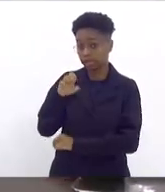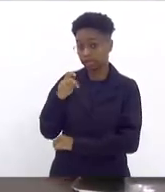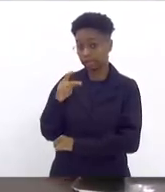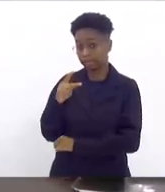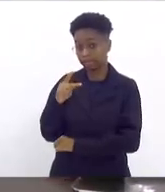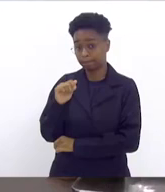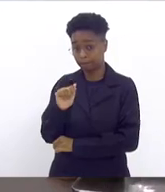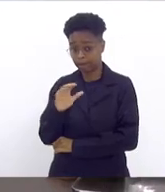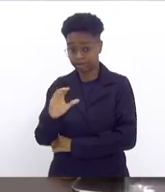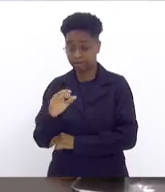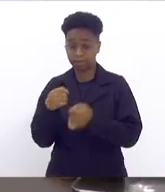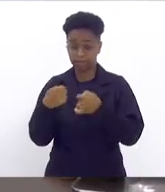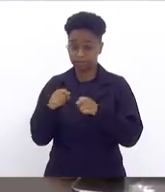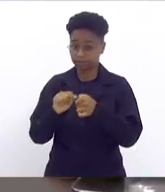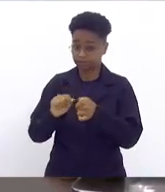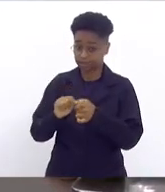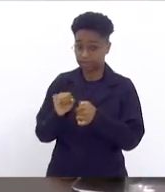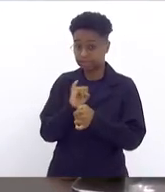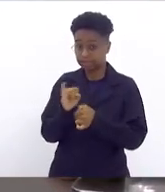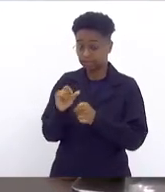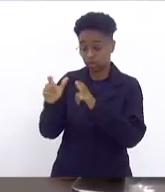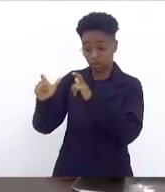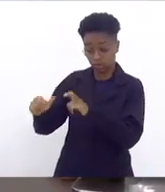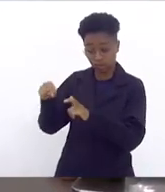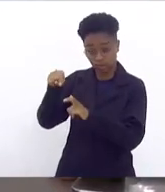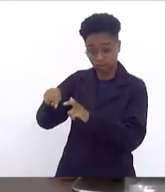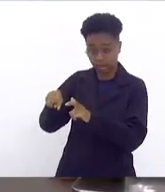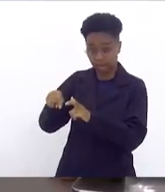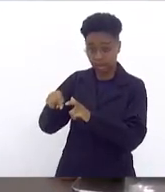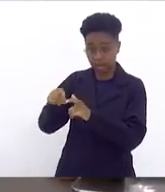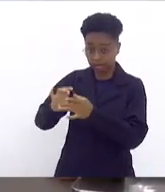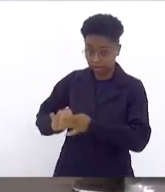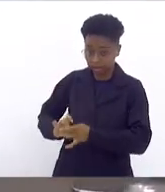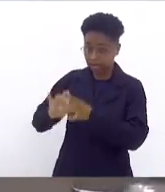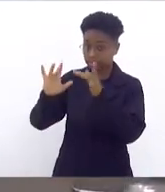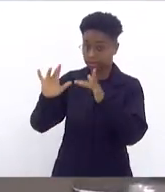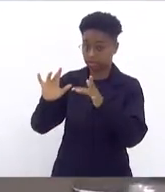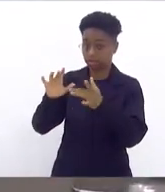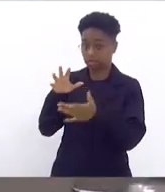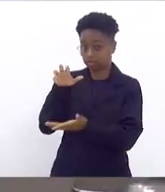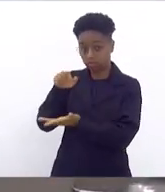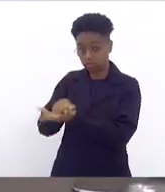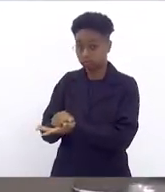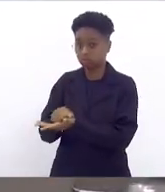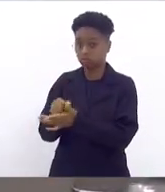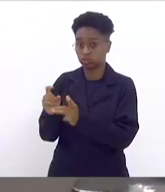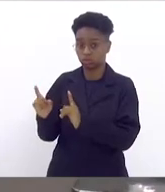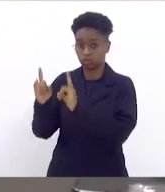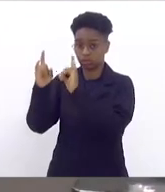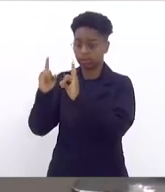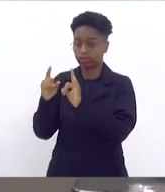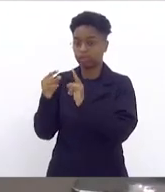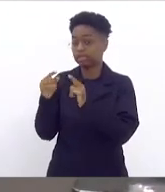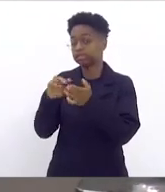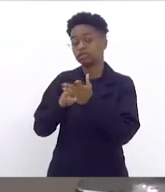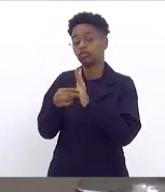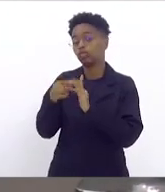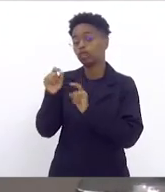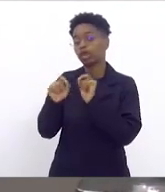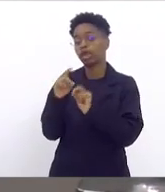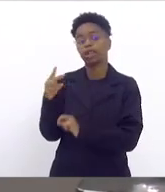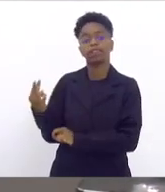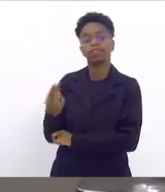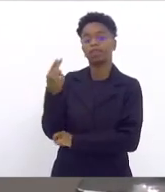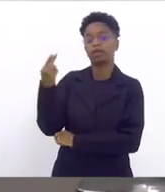fazer quando a Casa Legislativa delibera pelo tombamento. Quer dizer, não dá para tramitar na